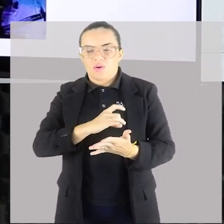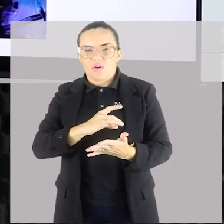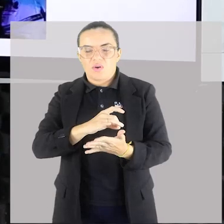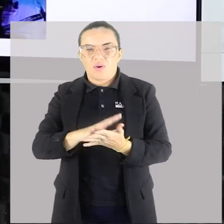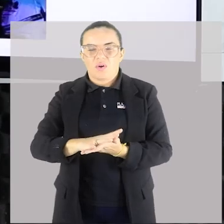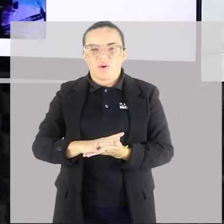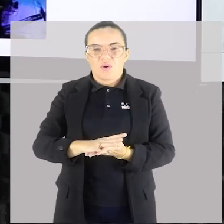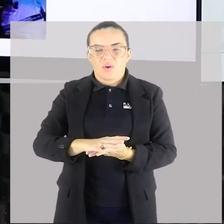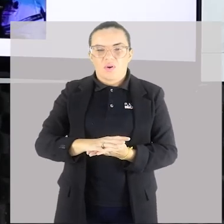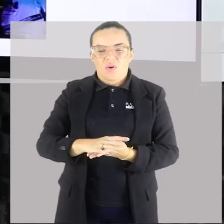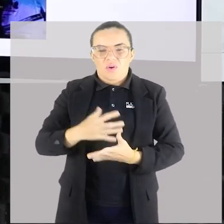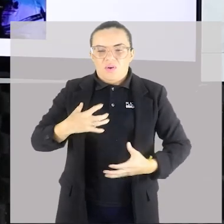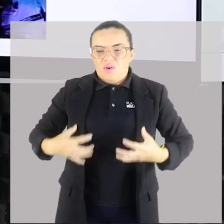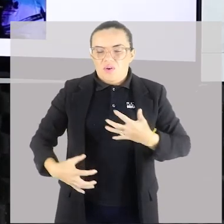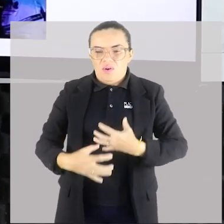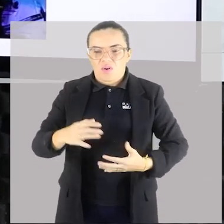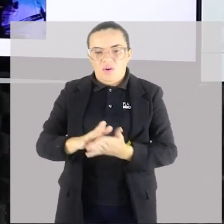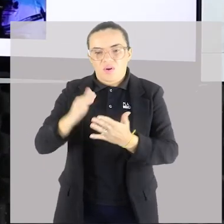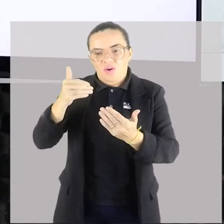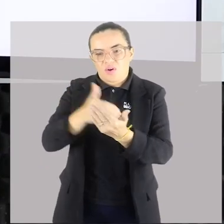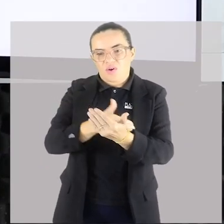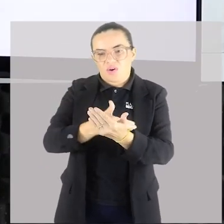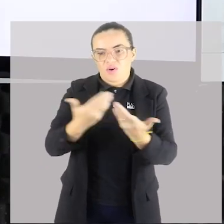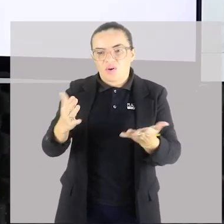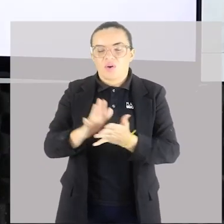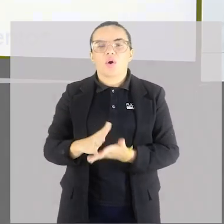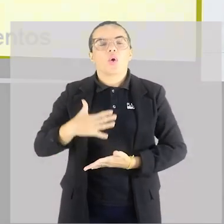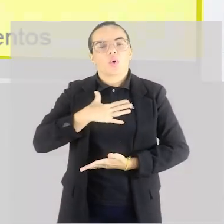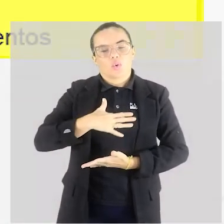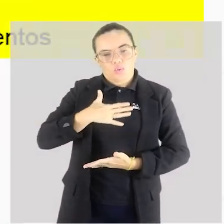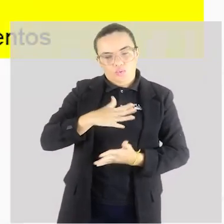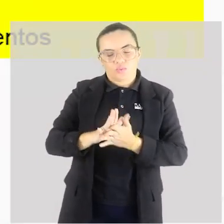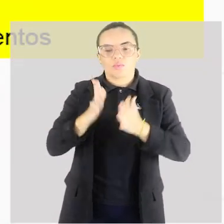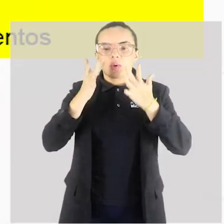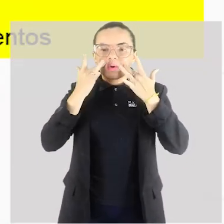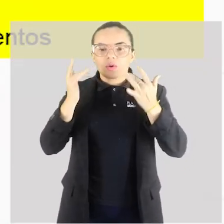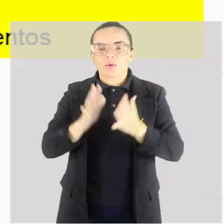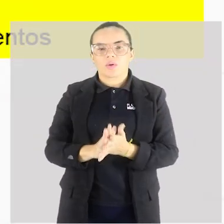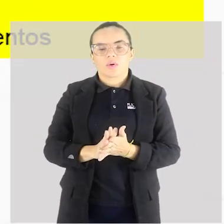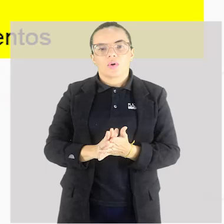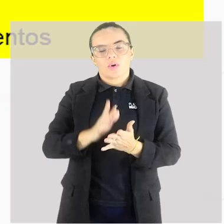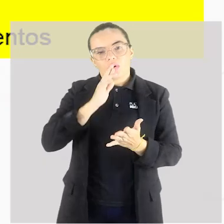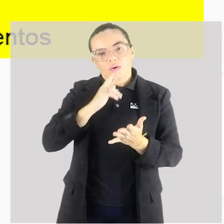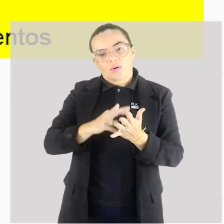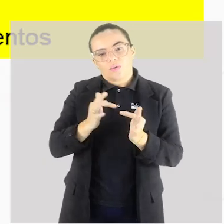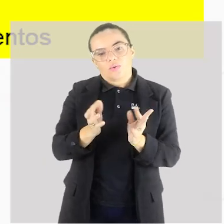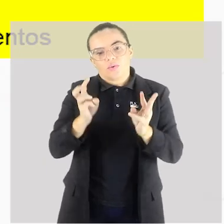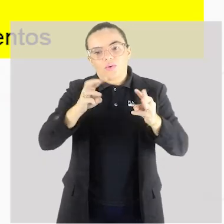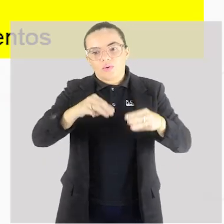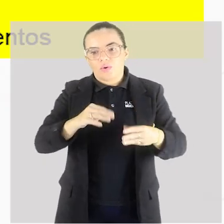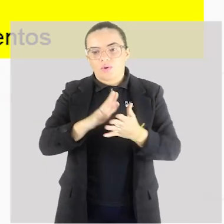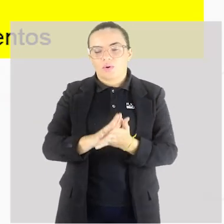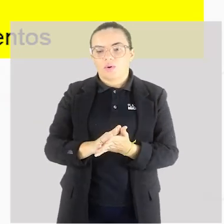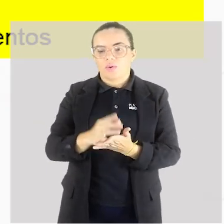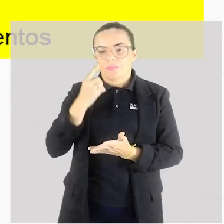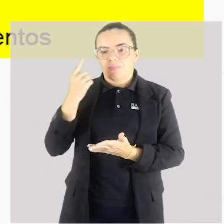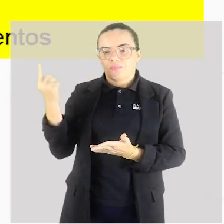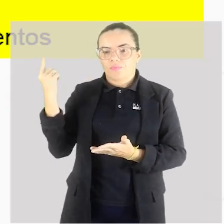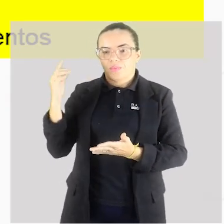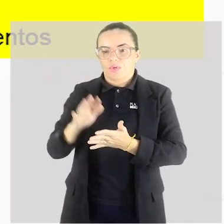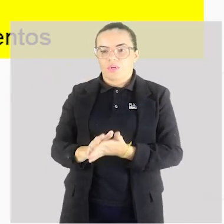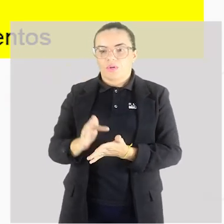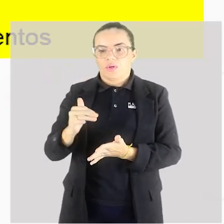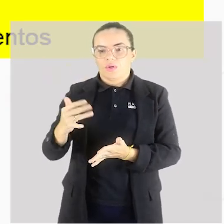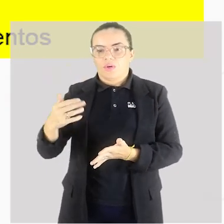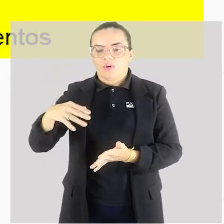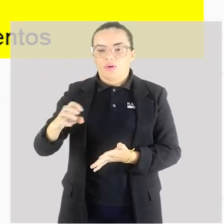obras do Kline porque elas são muito contemplativas sobre o que é o resultado final. O Fine, ele combina